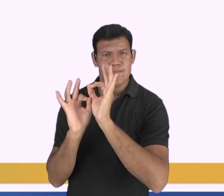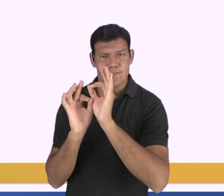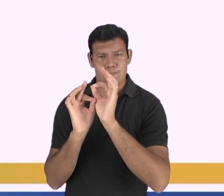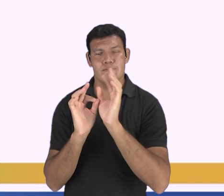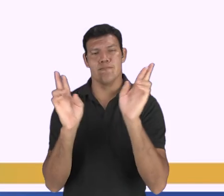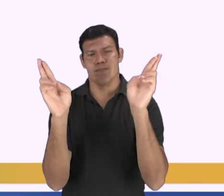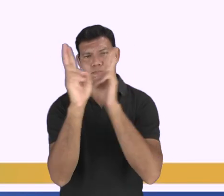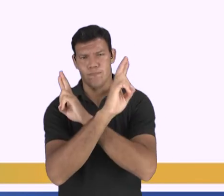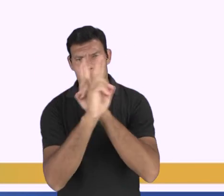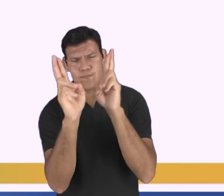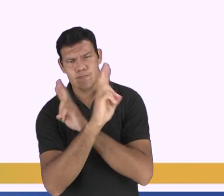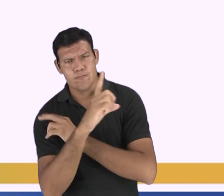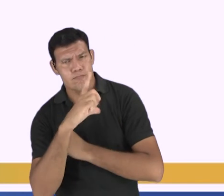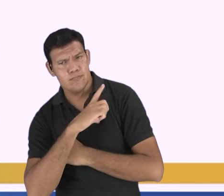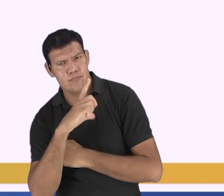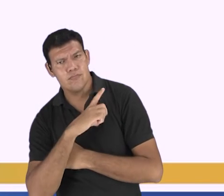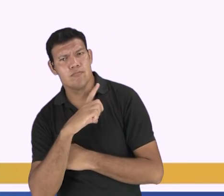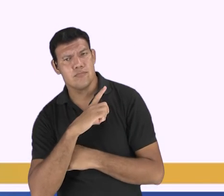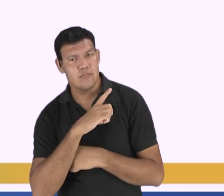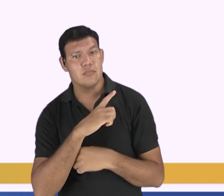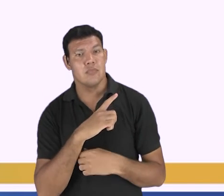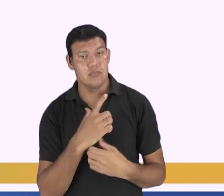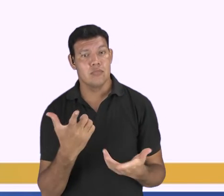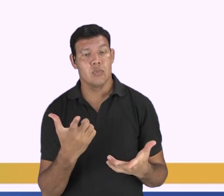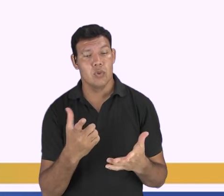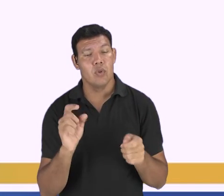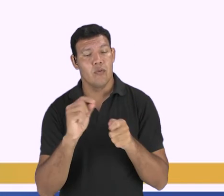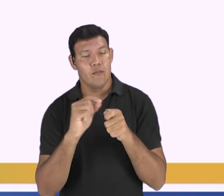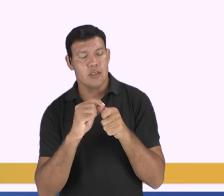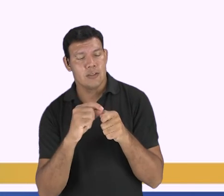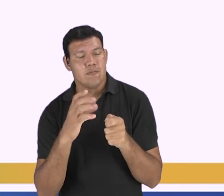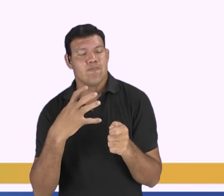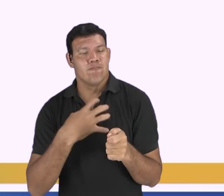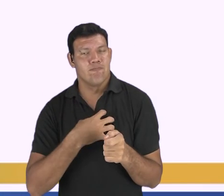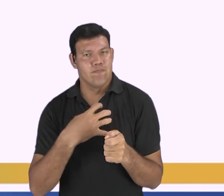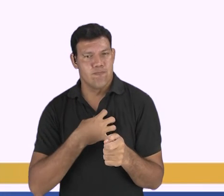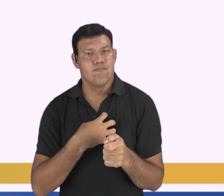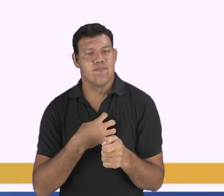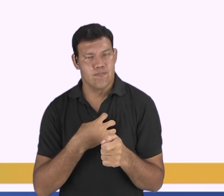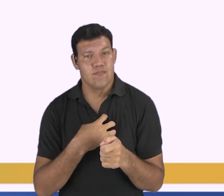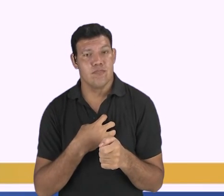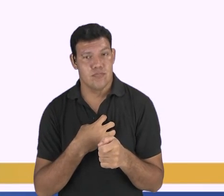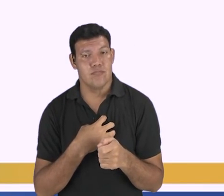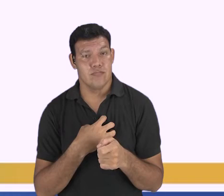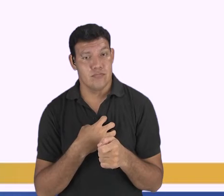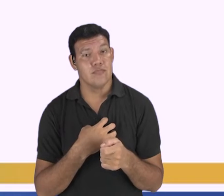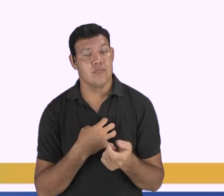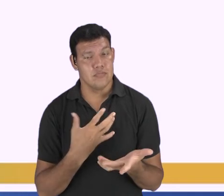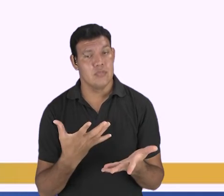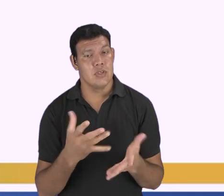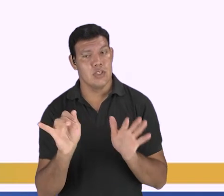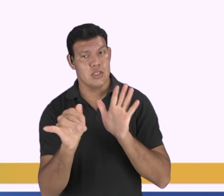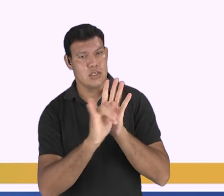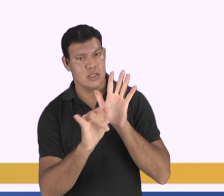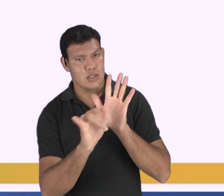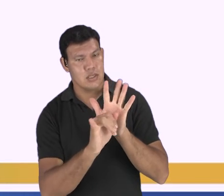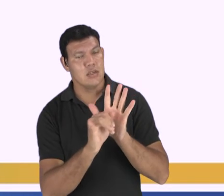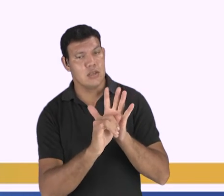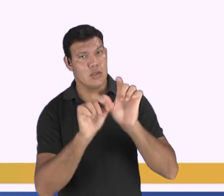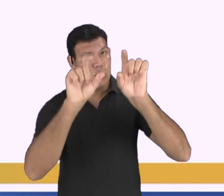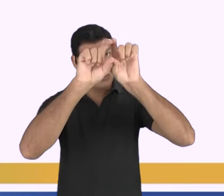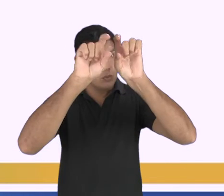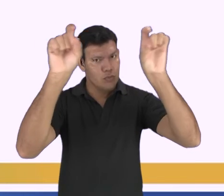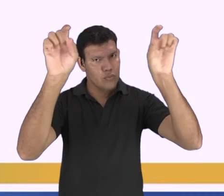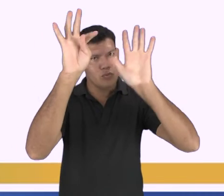estabelecendo relações que atuam na construção do sentido, certo? A esse respeito, identifica-se no fragmento